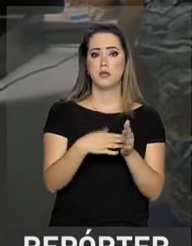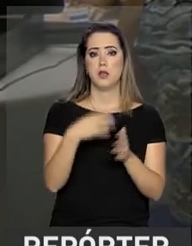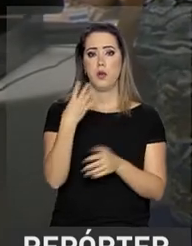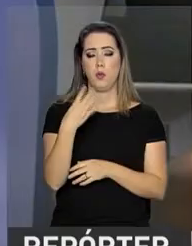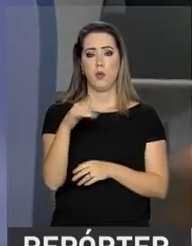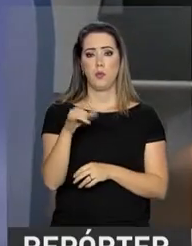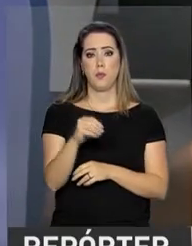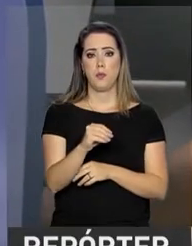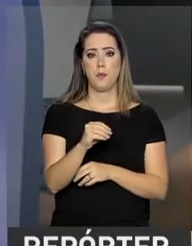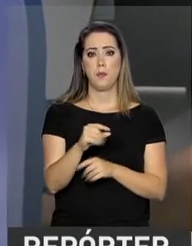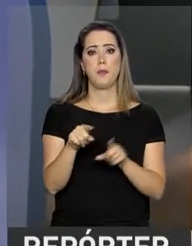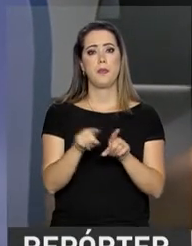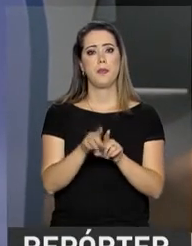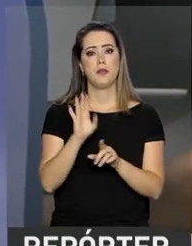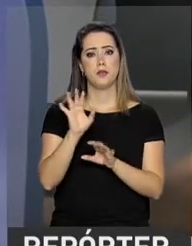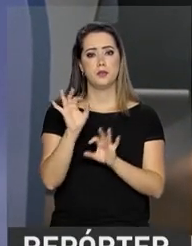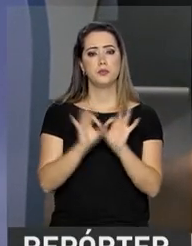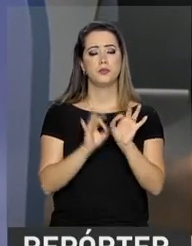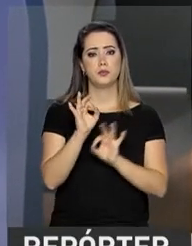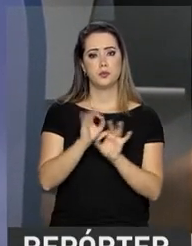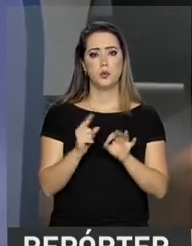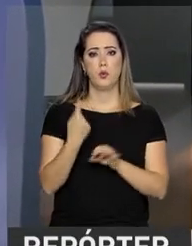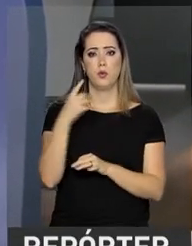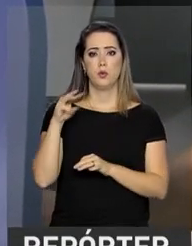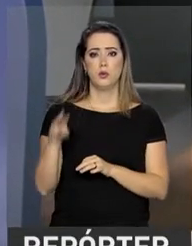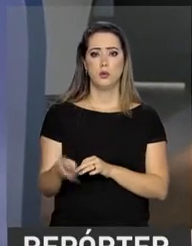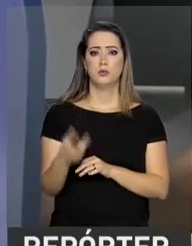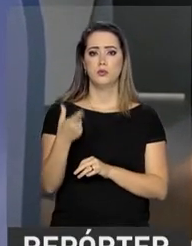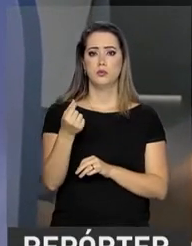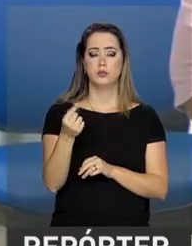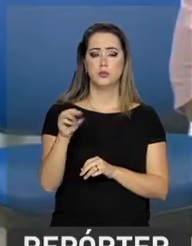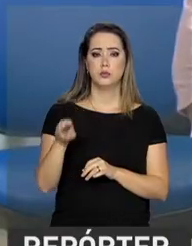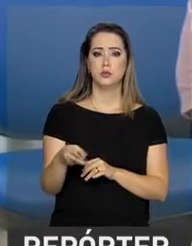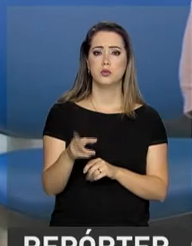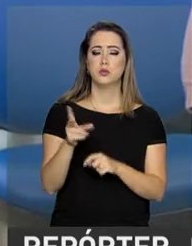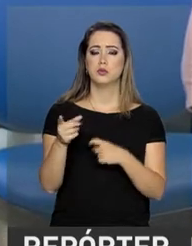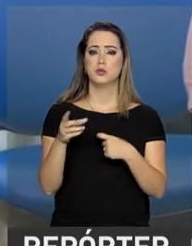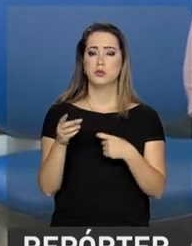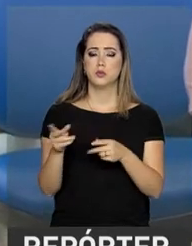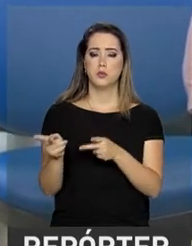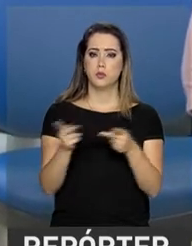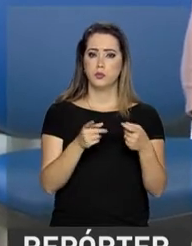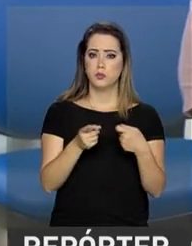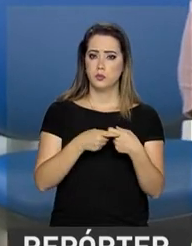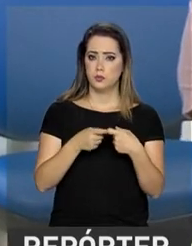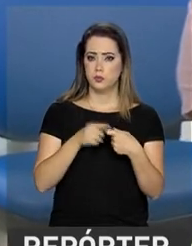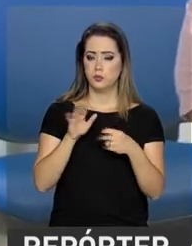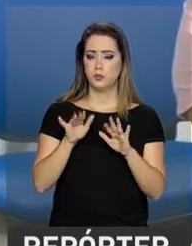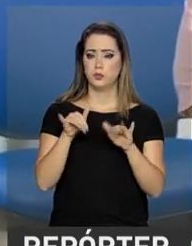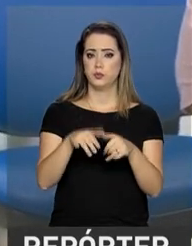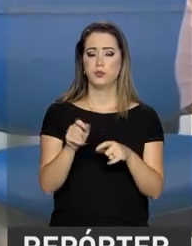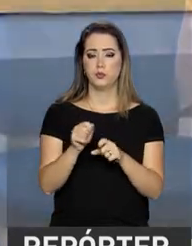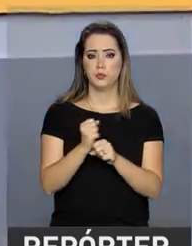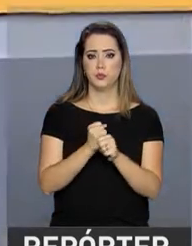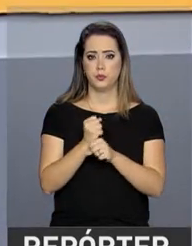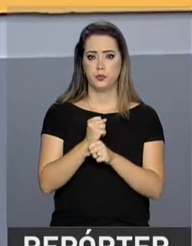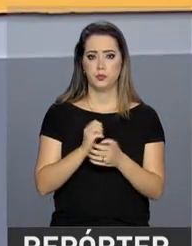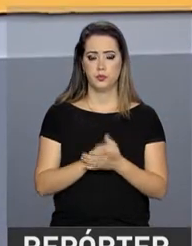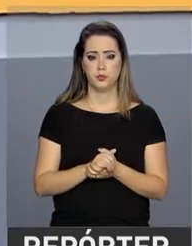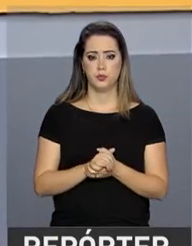maio o inss planeja realizar um milhão e 200 mil avaliações médicas até o fim deste ano